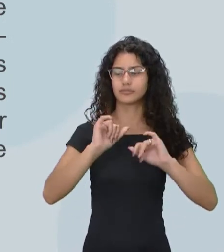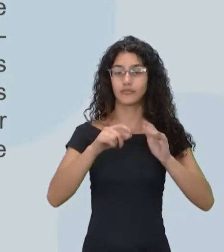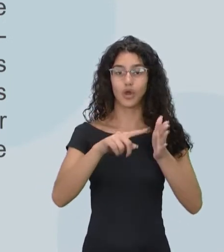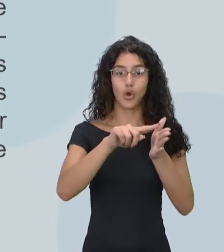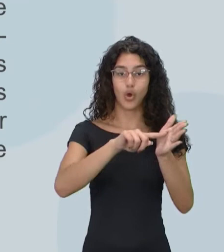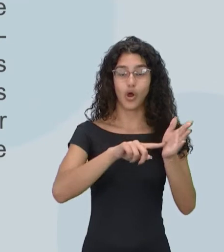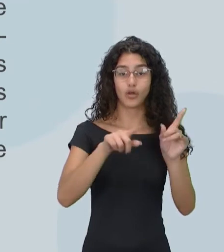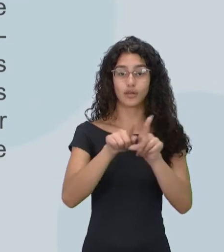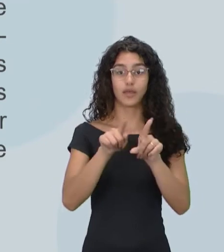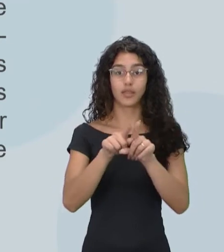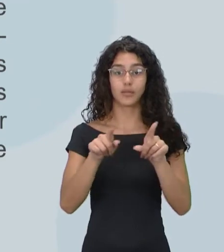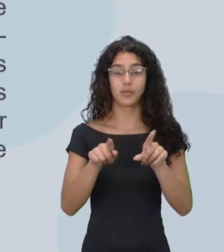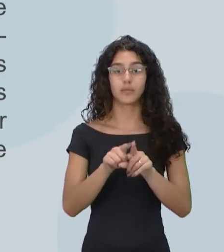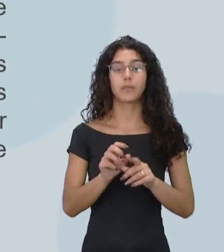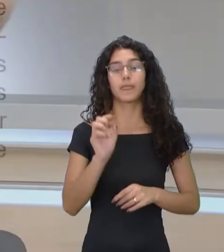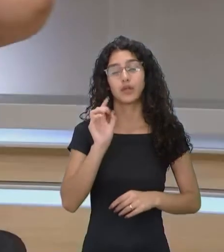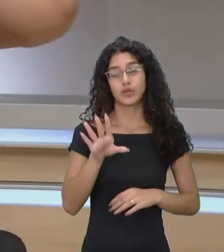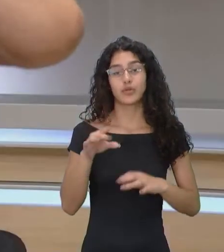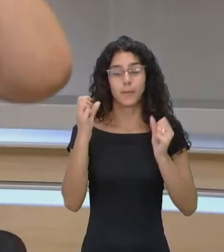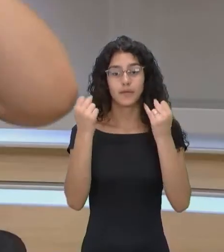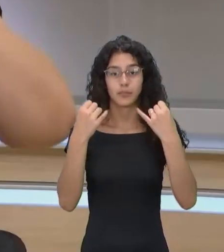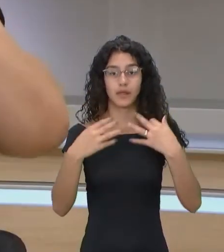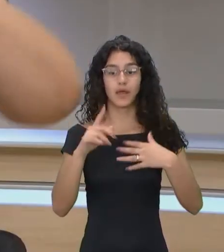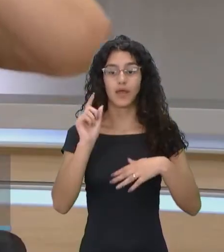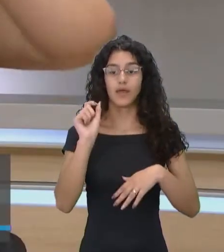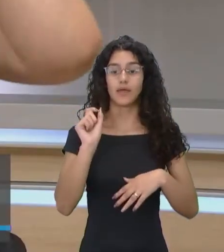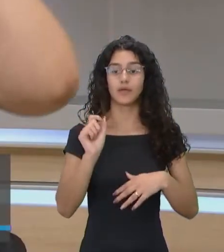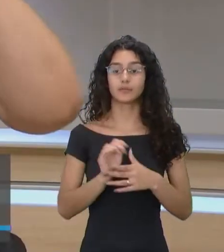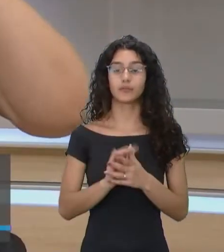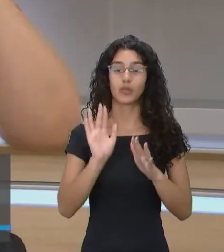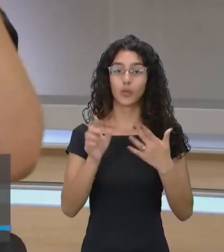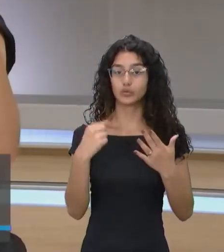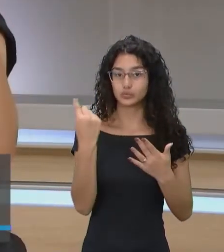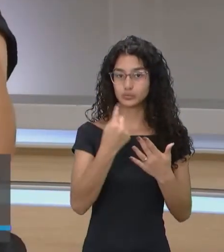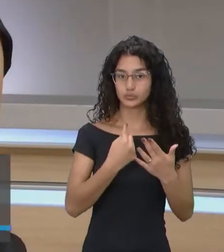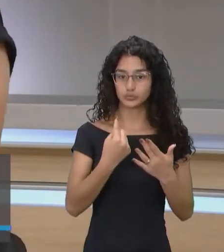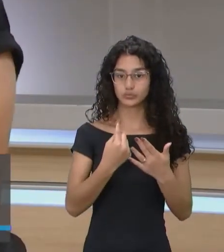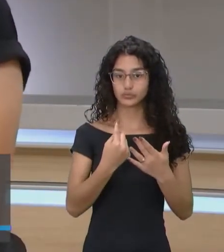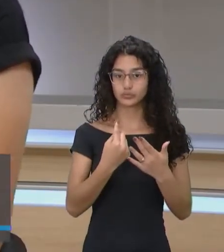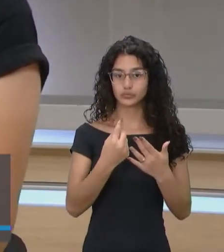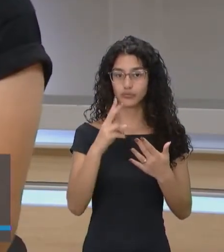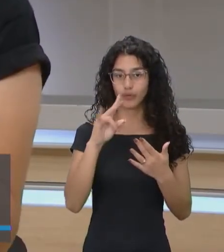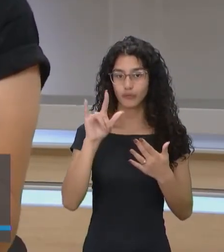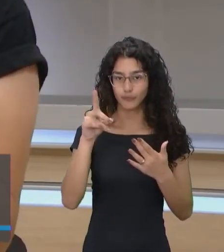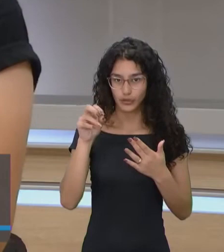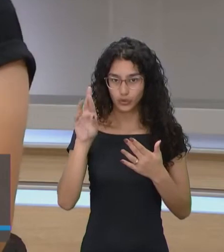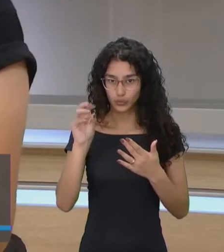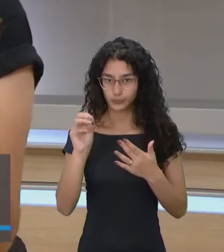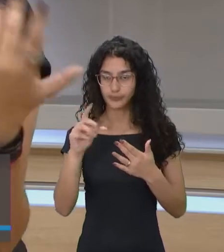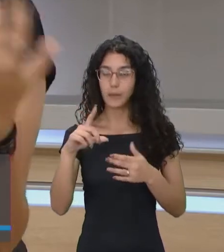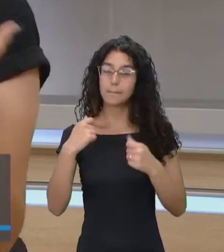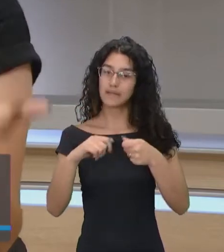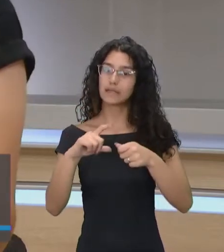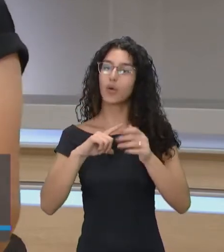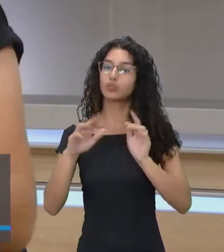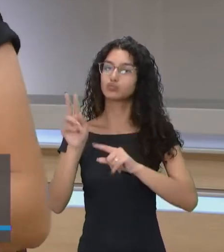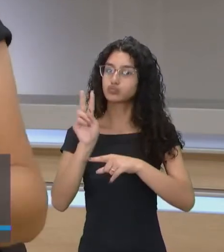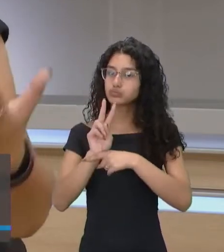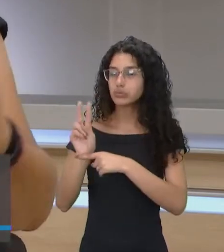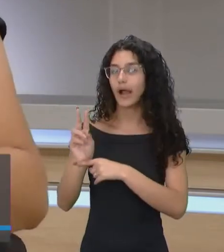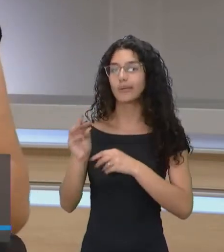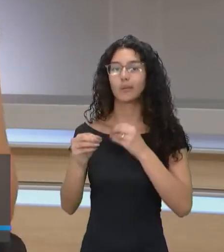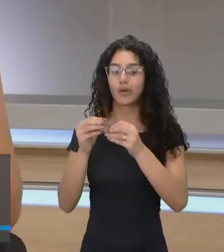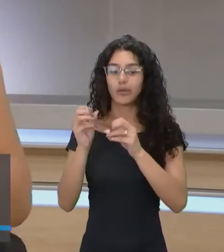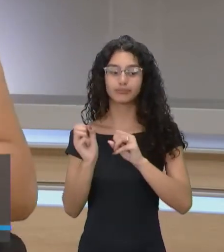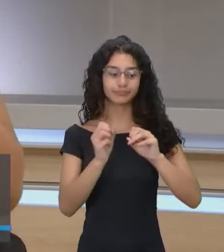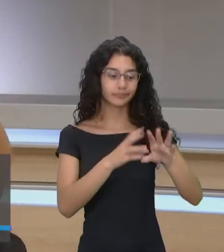perfuro-cortantes. Esse perfuro-cortantes, só para explicar, é que assim, quando a gente joga, por exemplo, vidro fora, você tem que ter um cuidado, você não pode só jogar